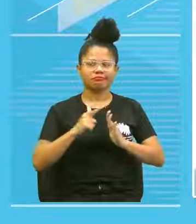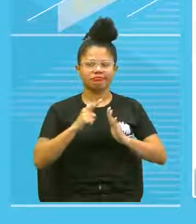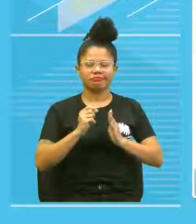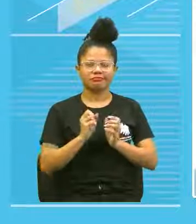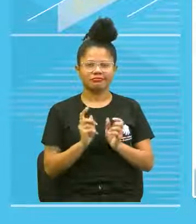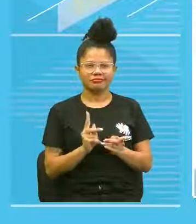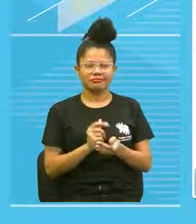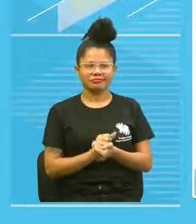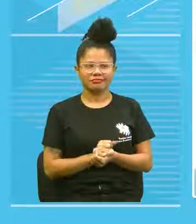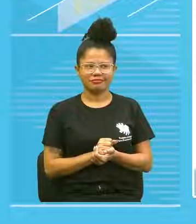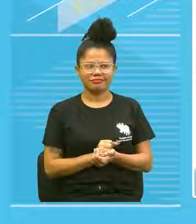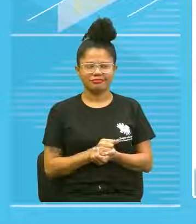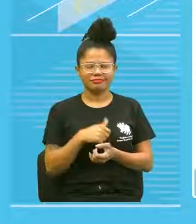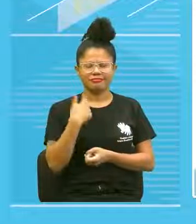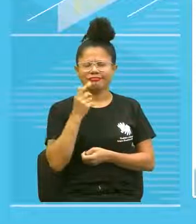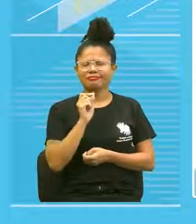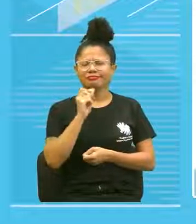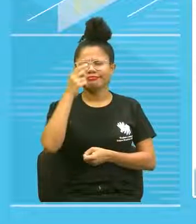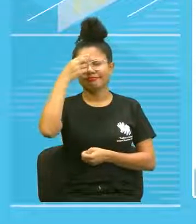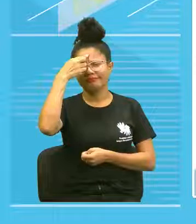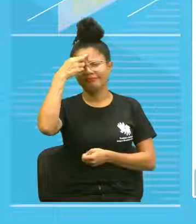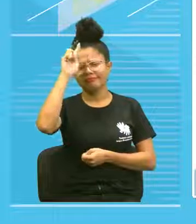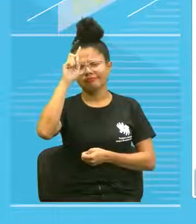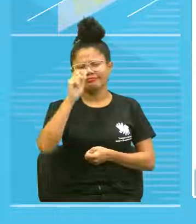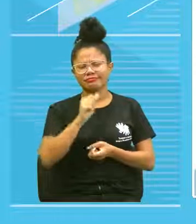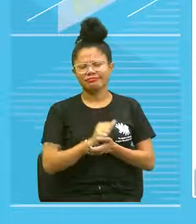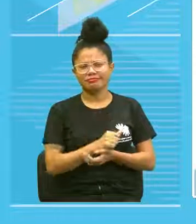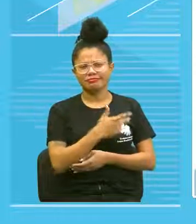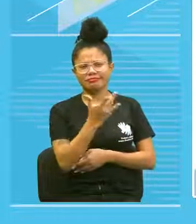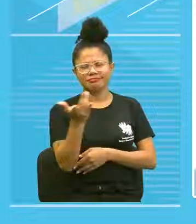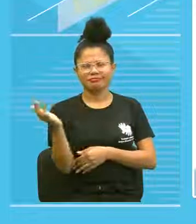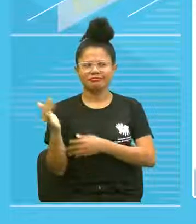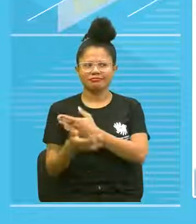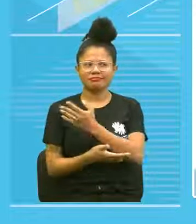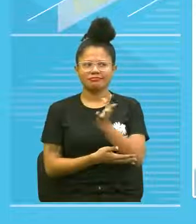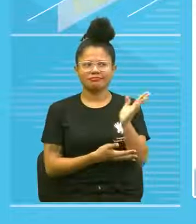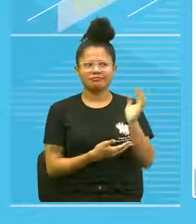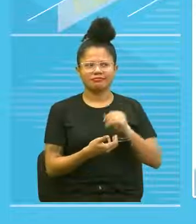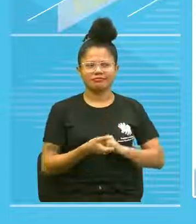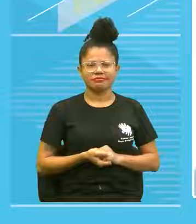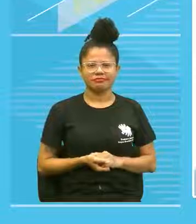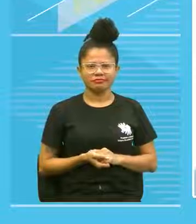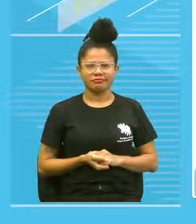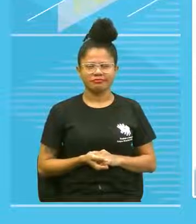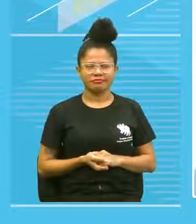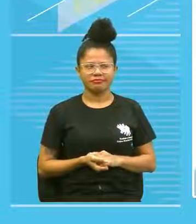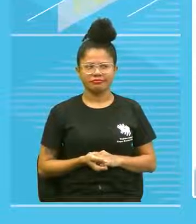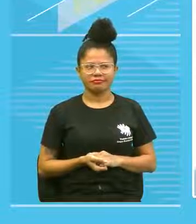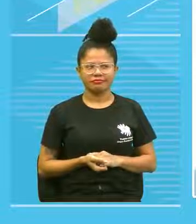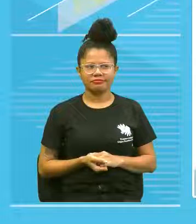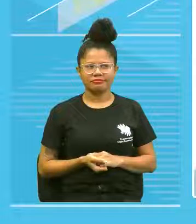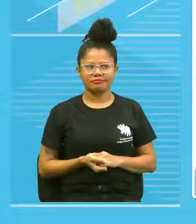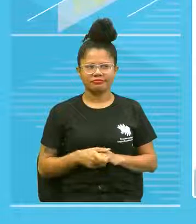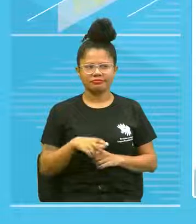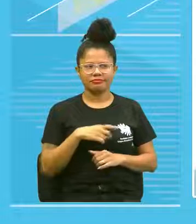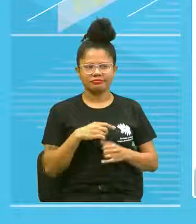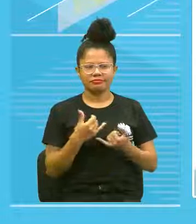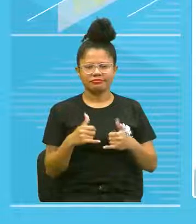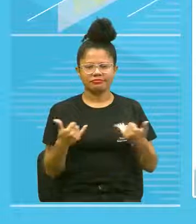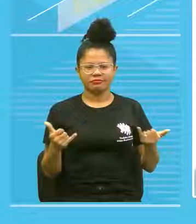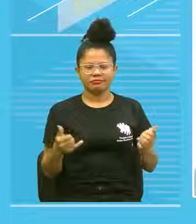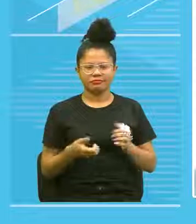e você sabe quem foi que inventou esse negócio na natureza além de produzir energia